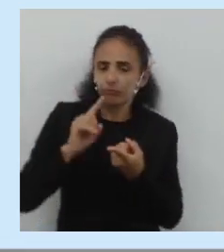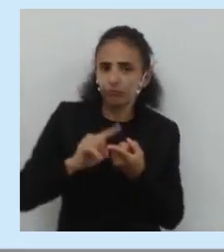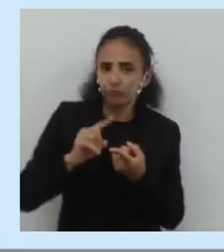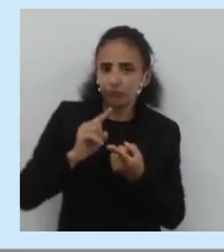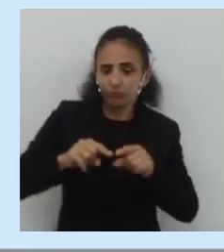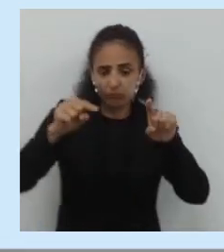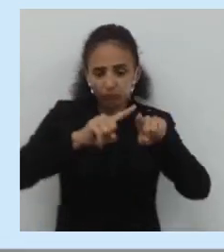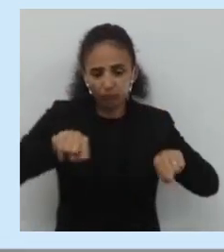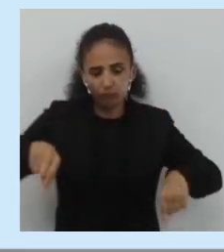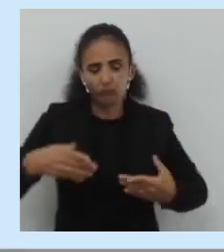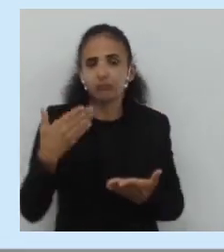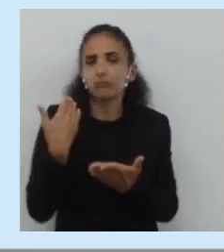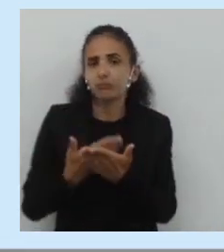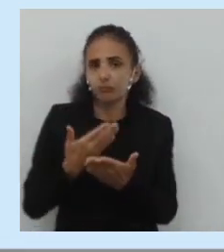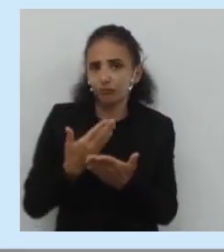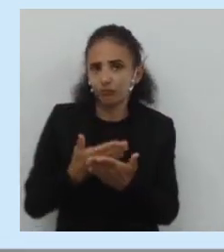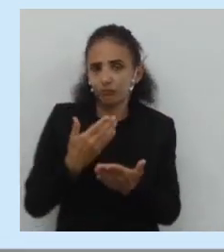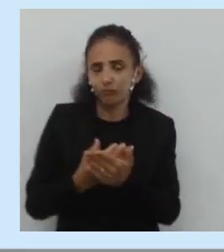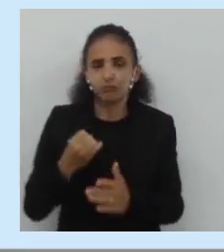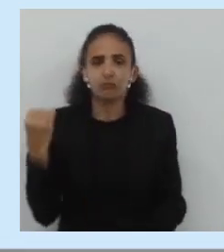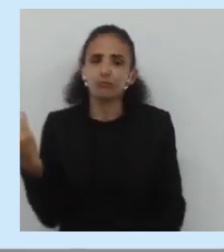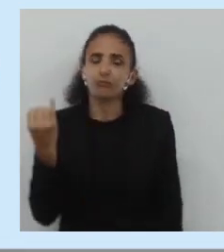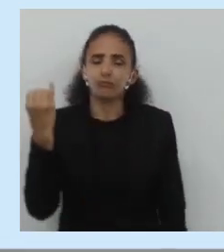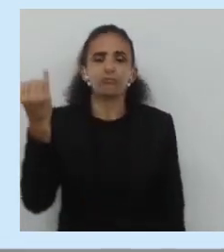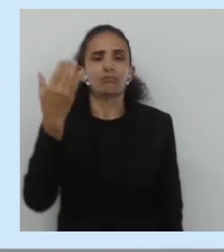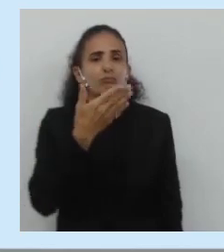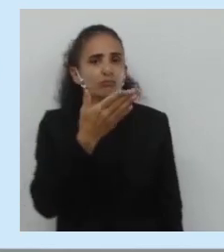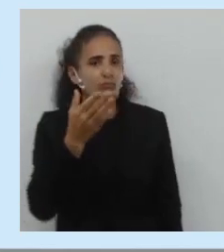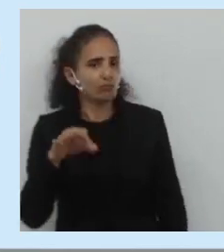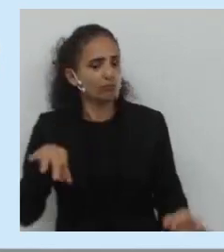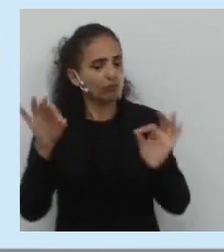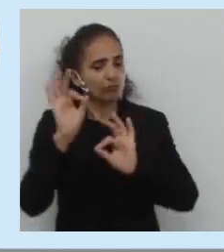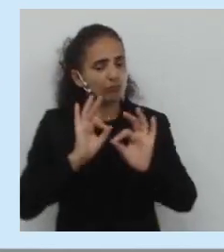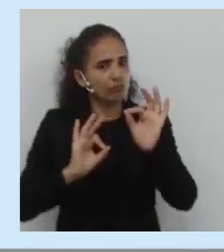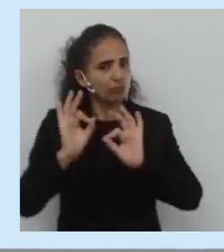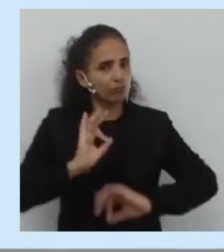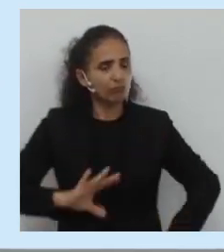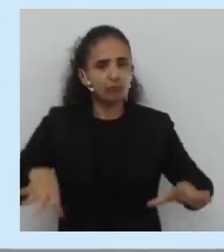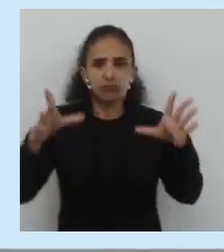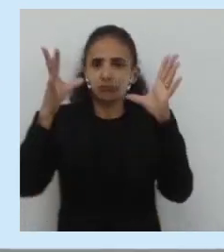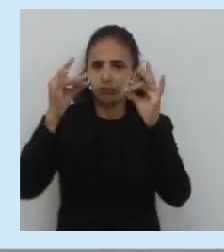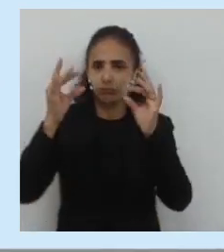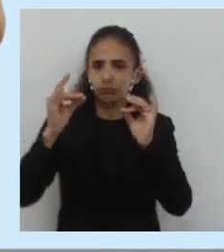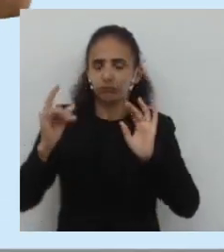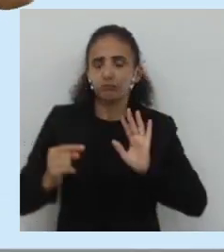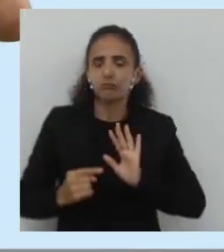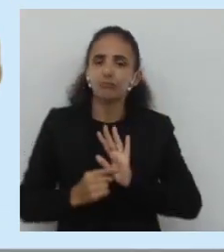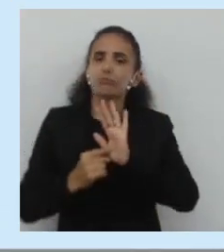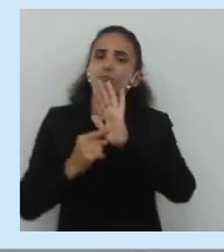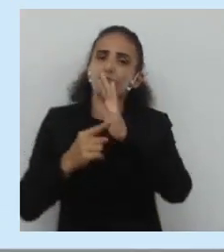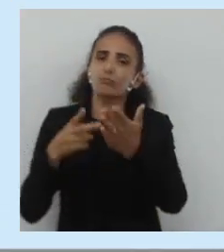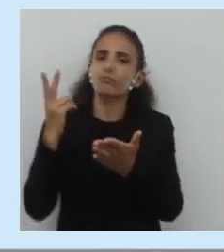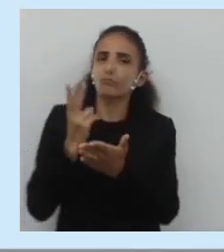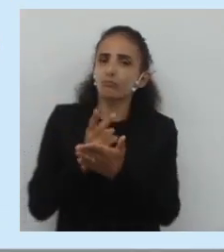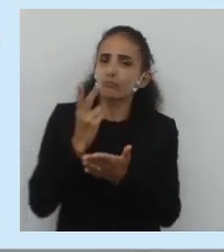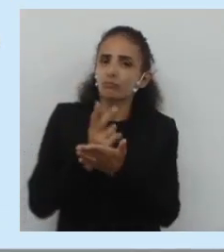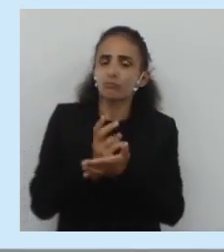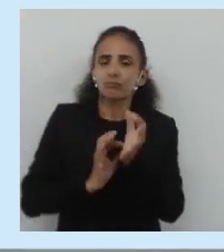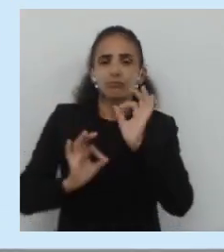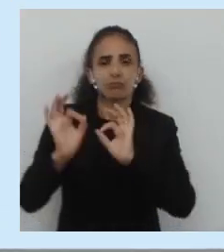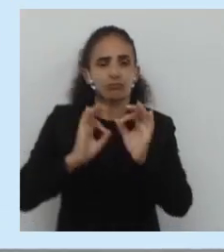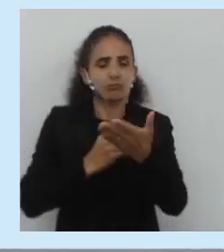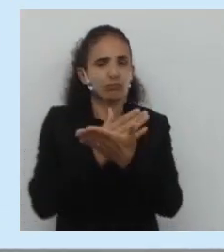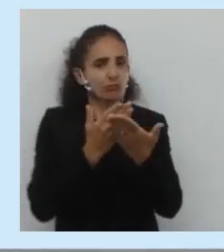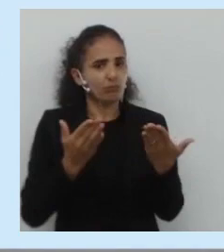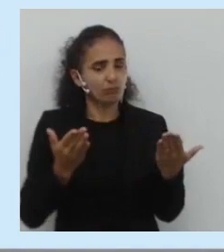na própria sala de aula, quando você toma nota dos pontos principais da aula exposta pelo professor, pela